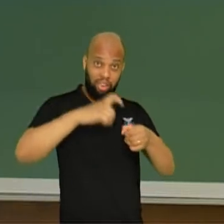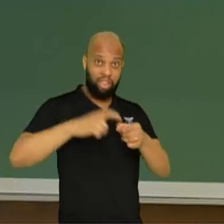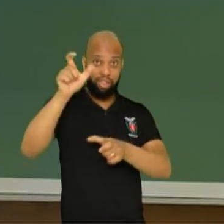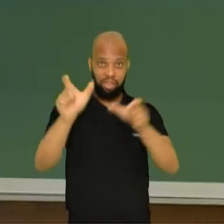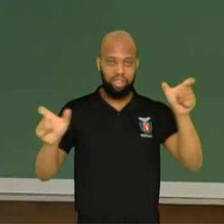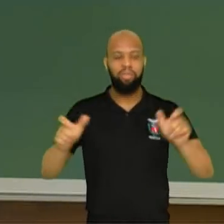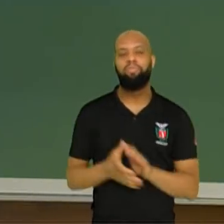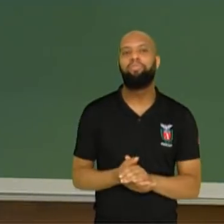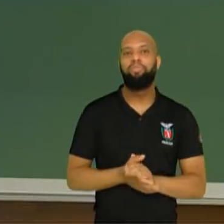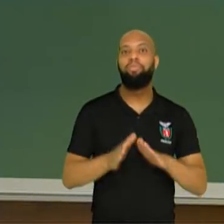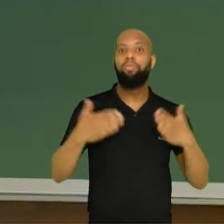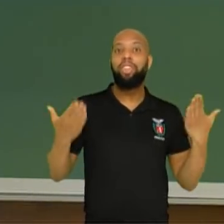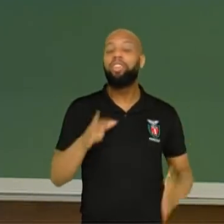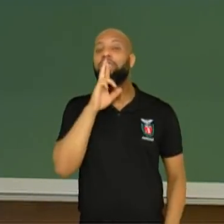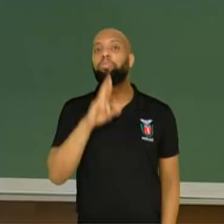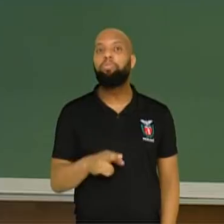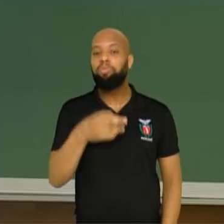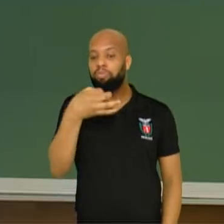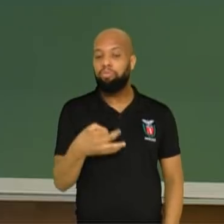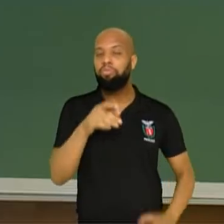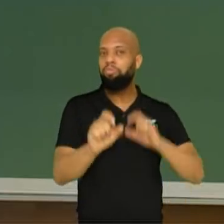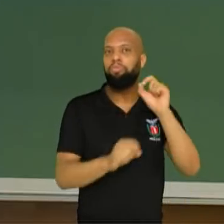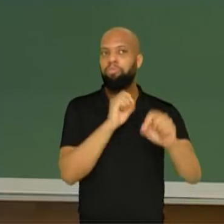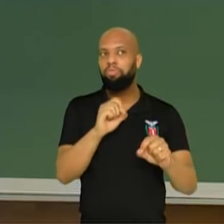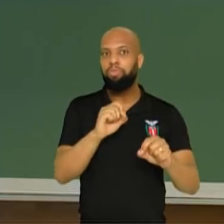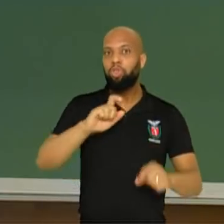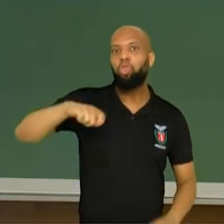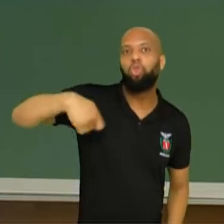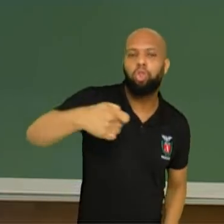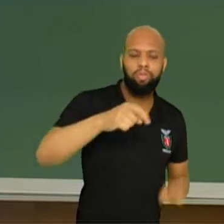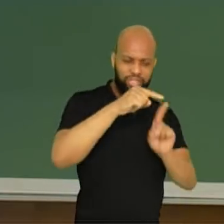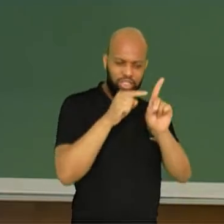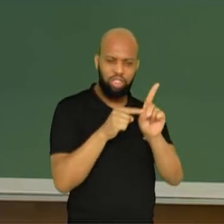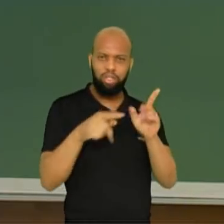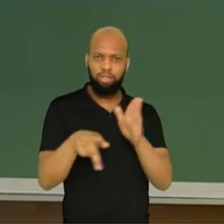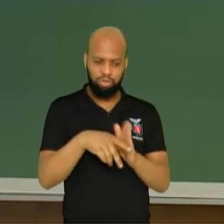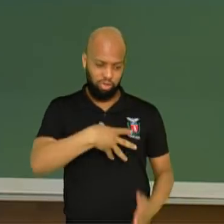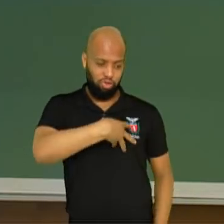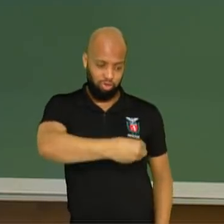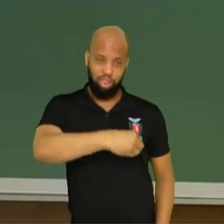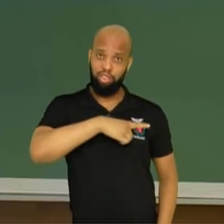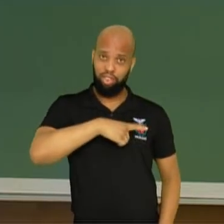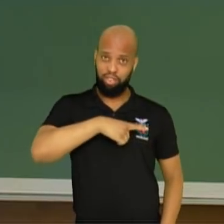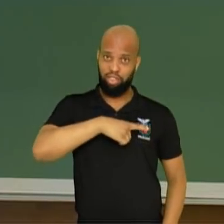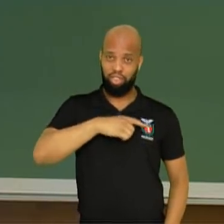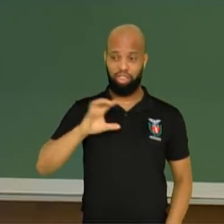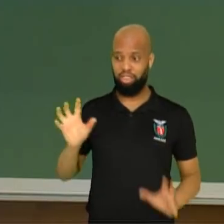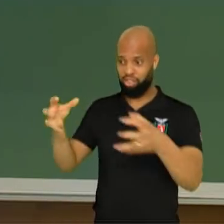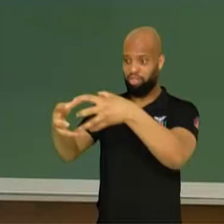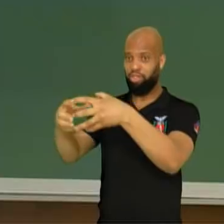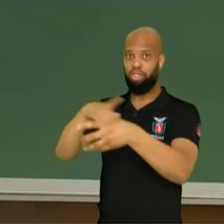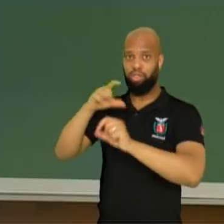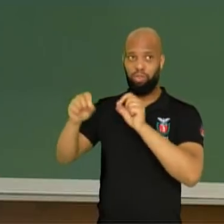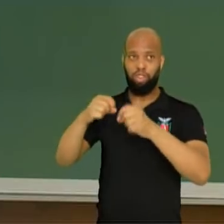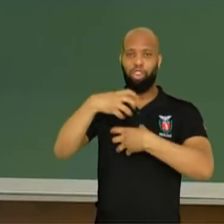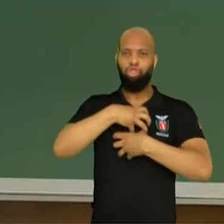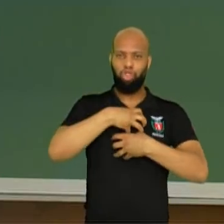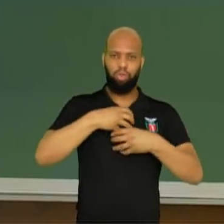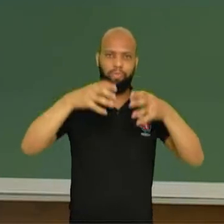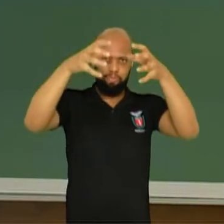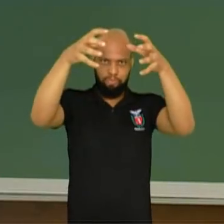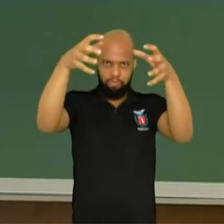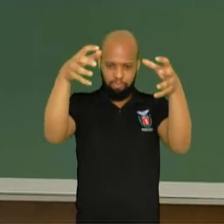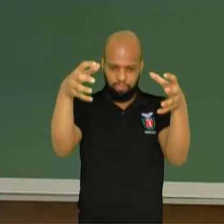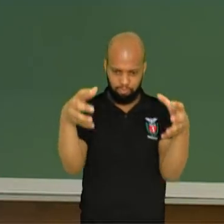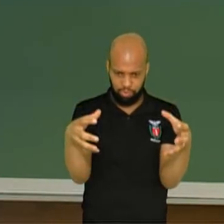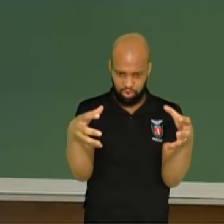Voltamos, galera. E a resposta desse exercício é sobre o tipo de reprodução que a esponja vai ter um pedacinho, uma expansão que